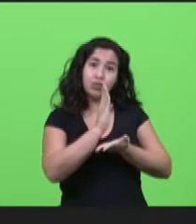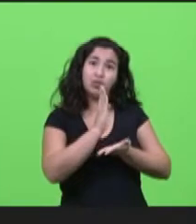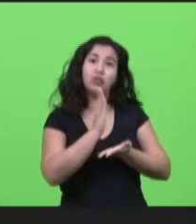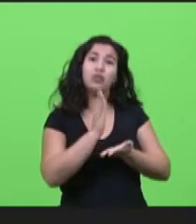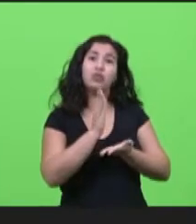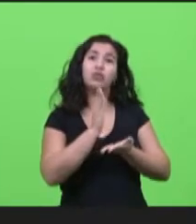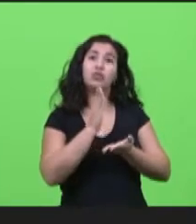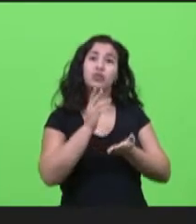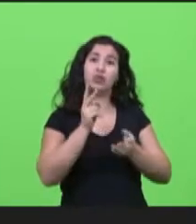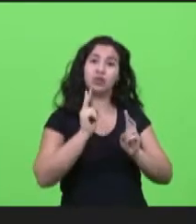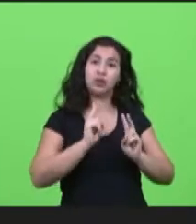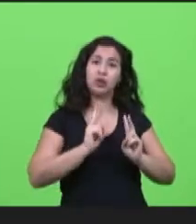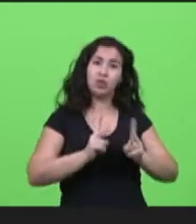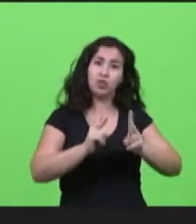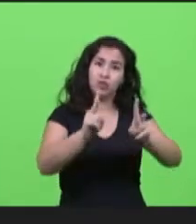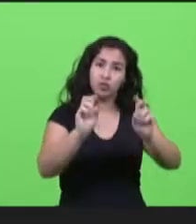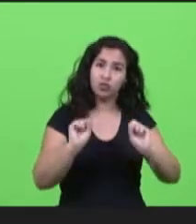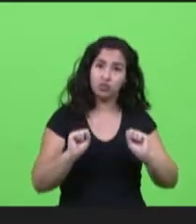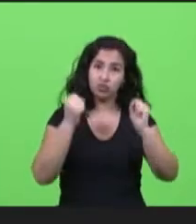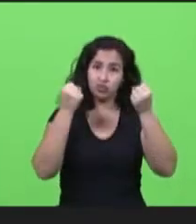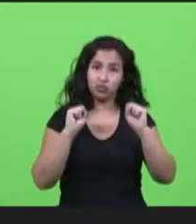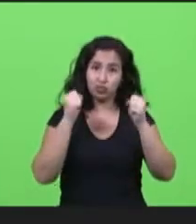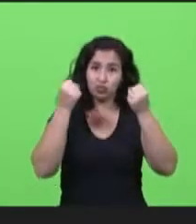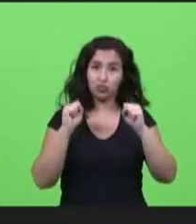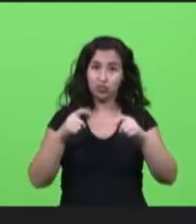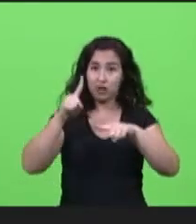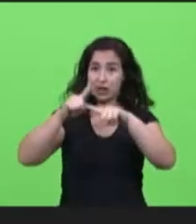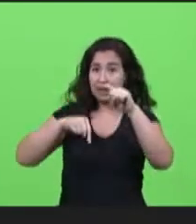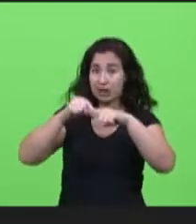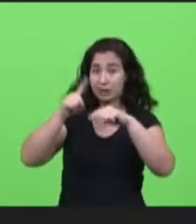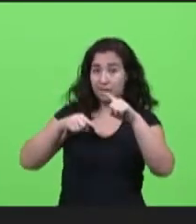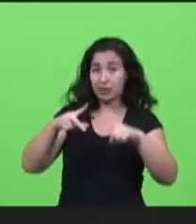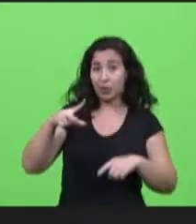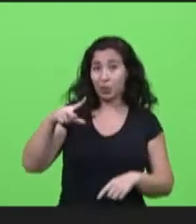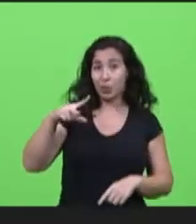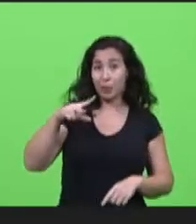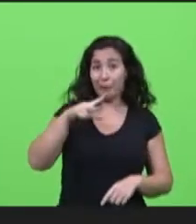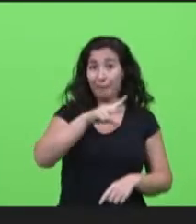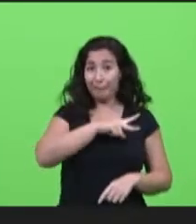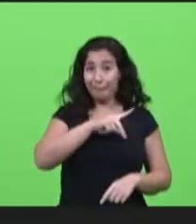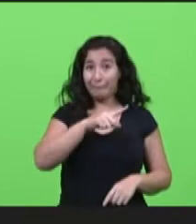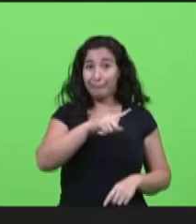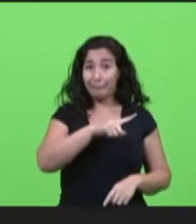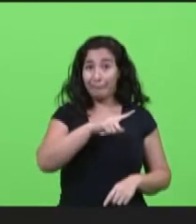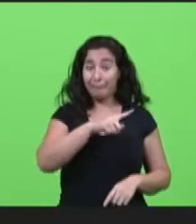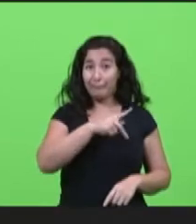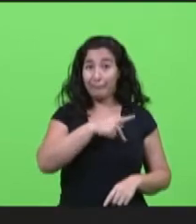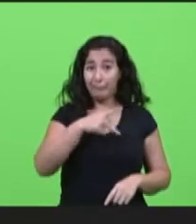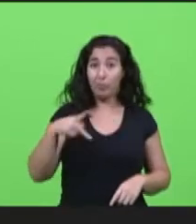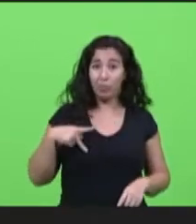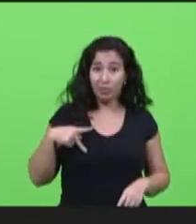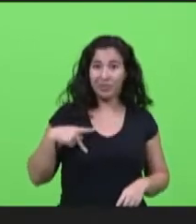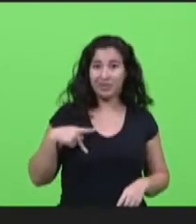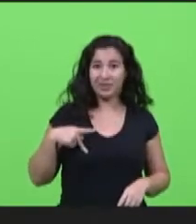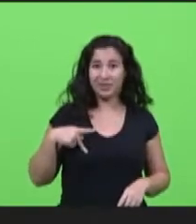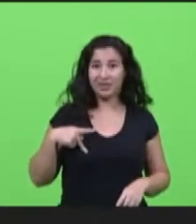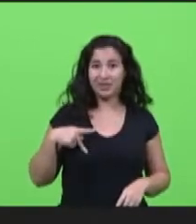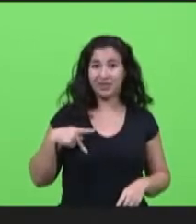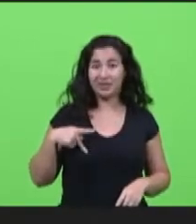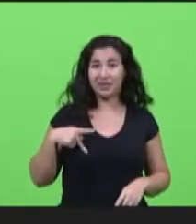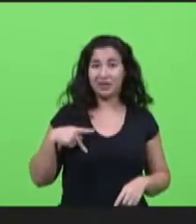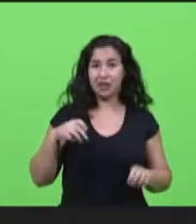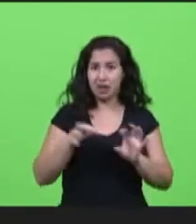as atividades físicas em equipamentos públicos. Então, se você olhar, está liberado geral,